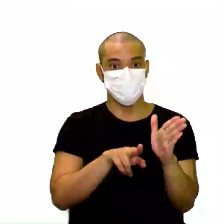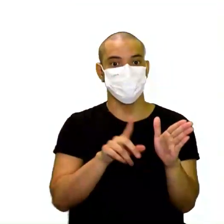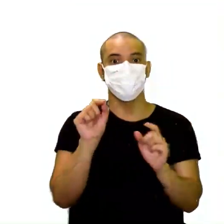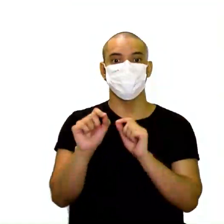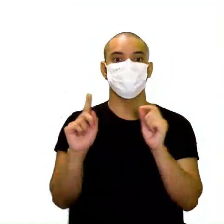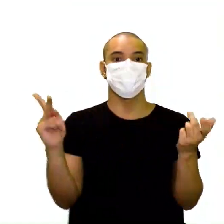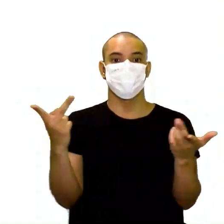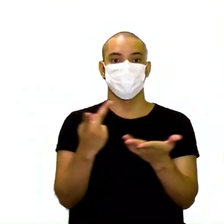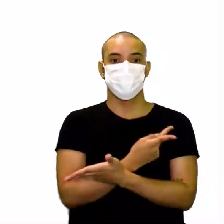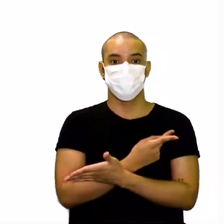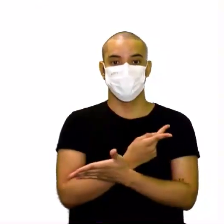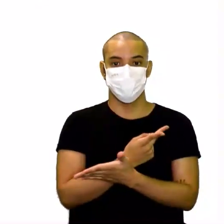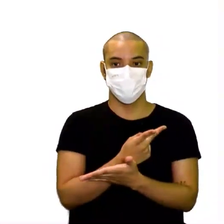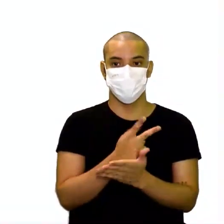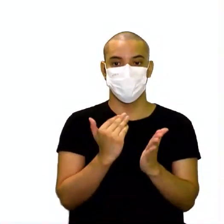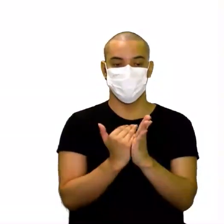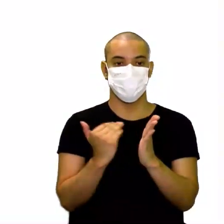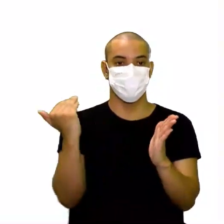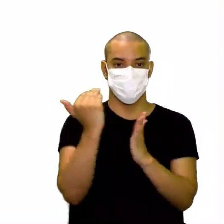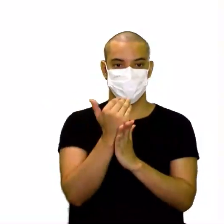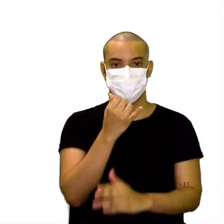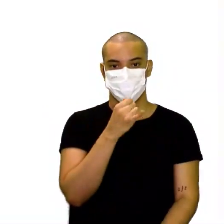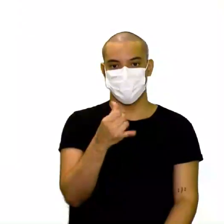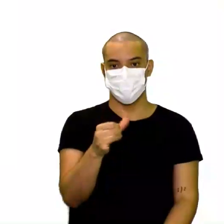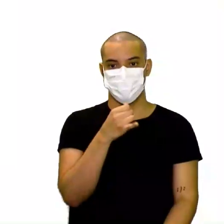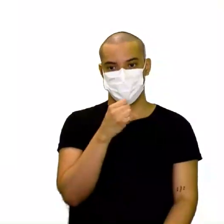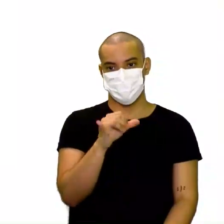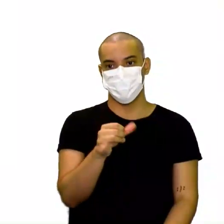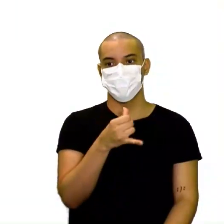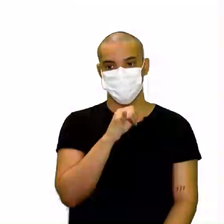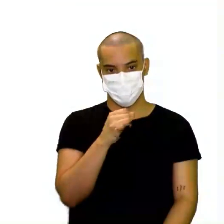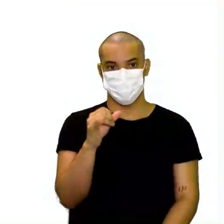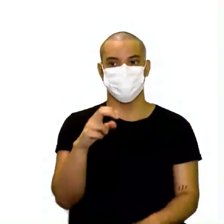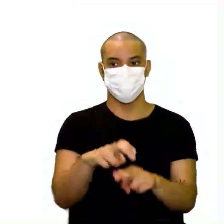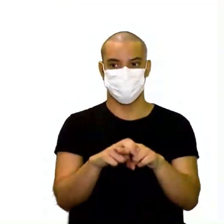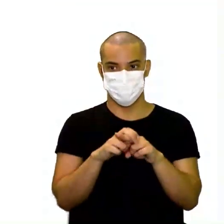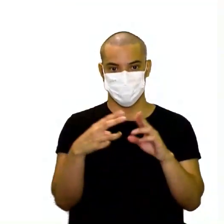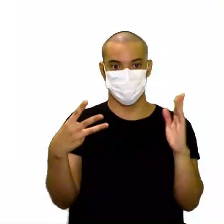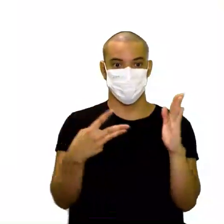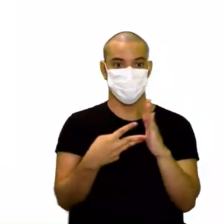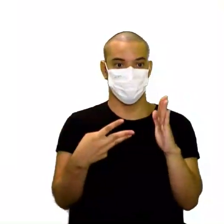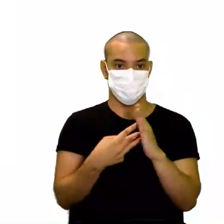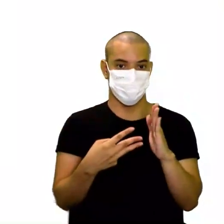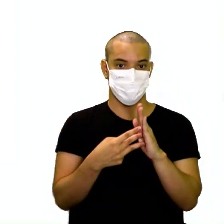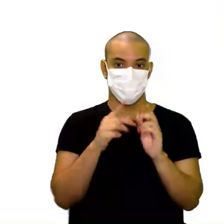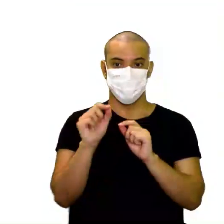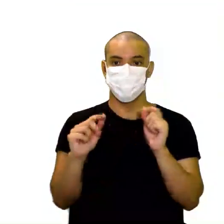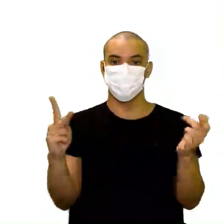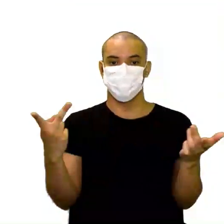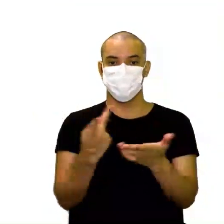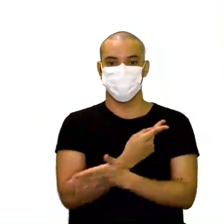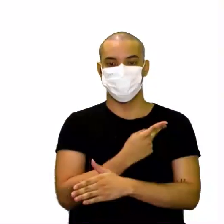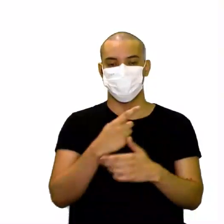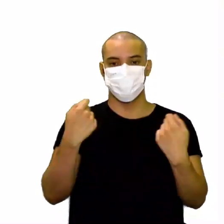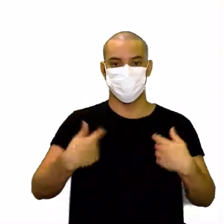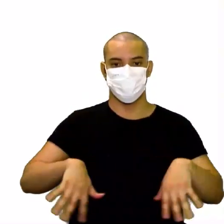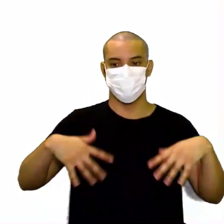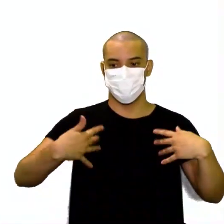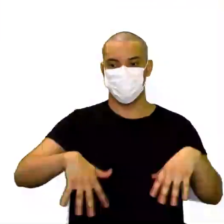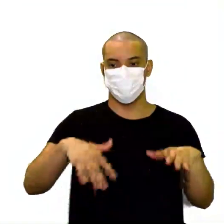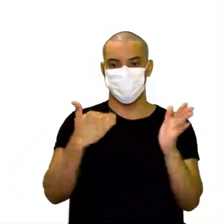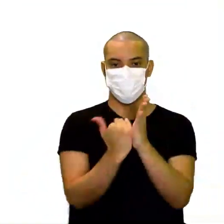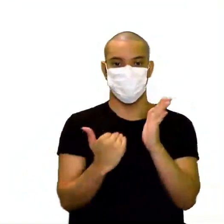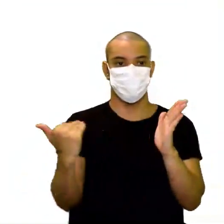paralelo. Isso aumenta o quê? A corrente fornecida pela fonte, no caso a tomada, o que acarreta em uma sobrecarga,